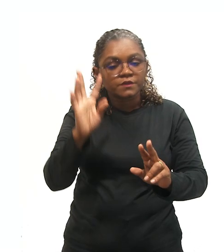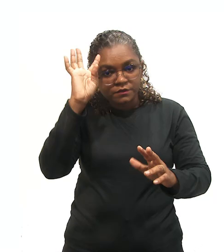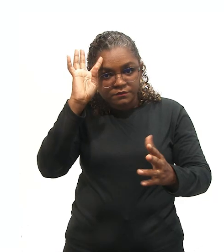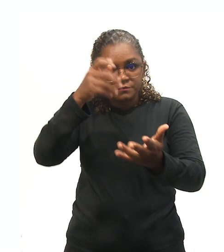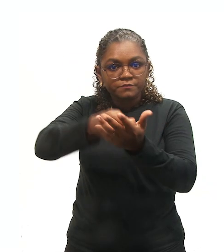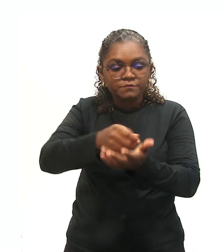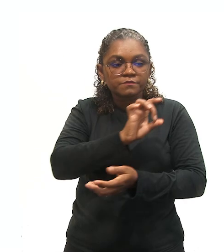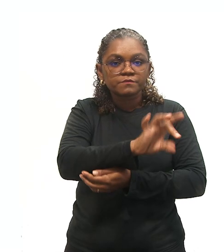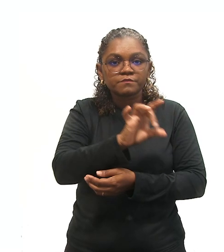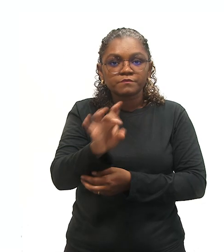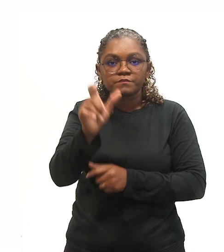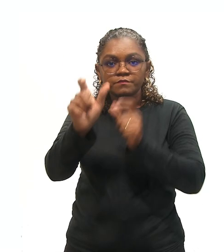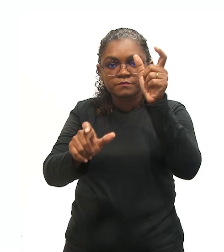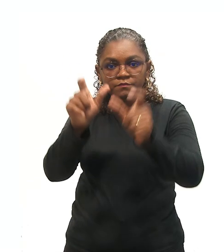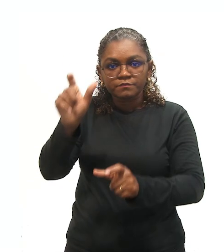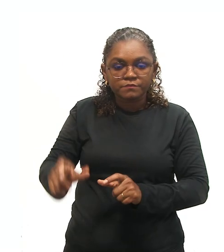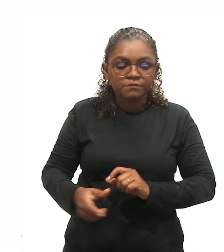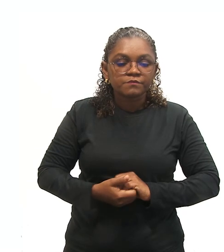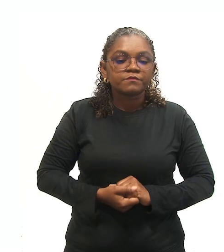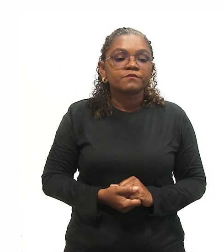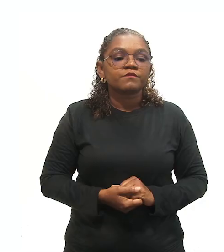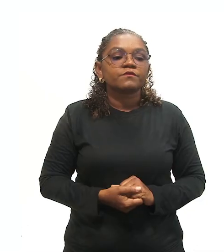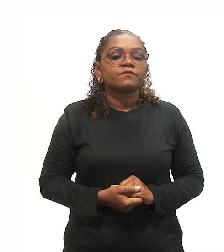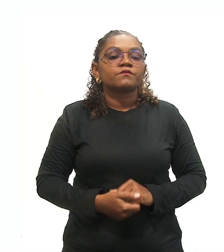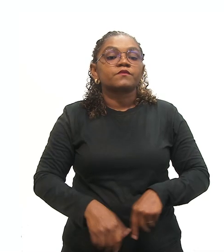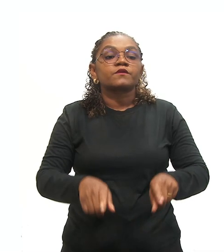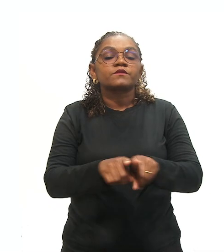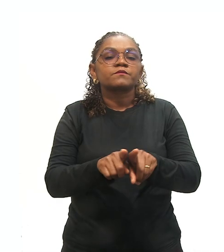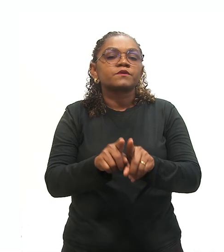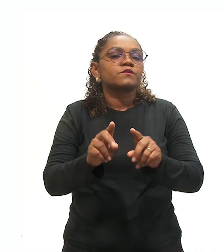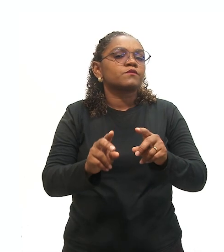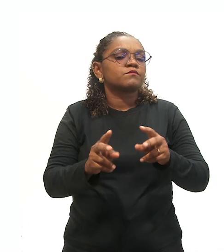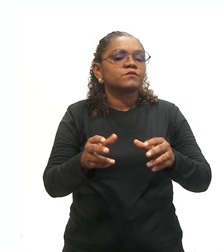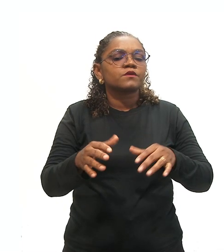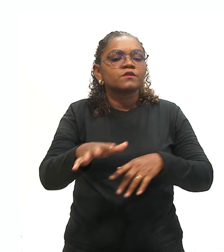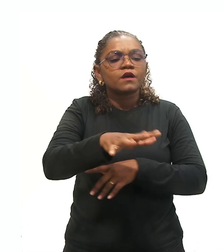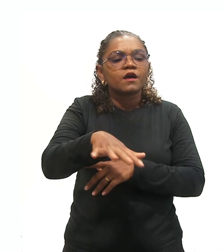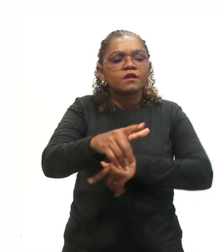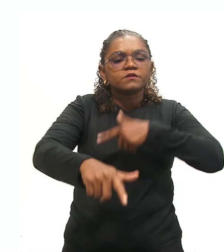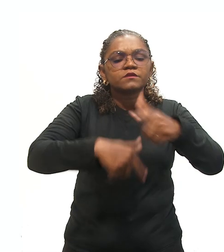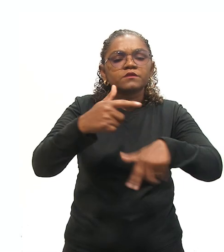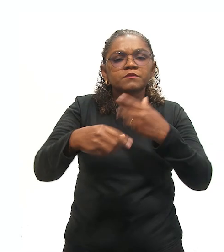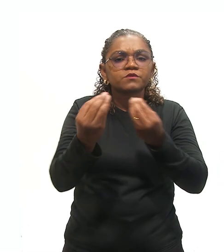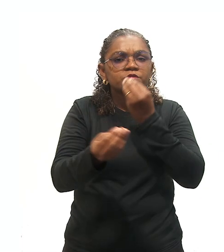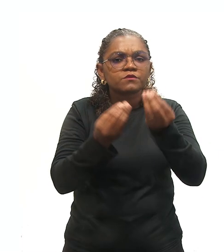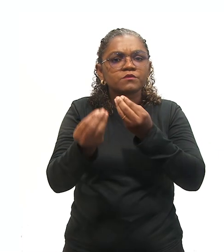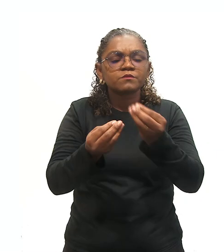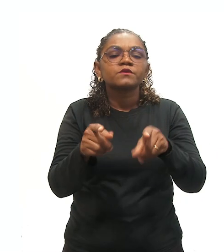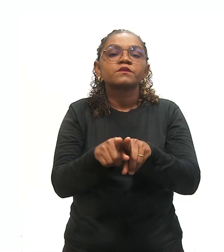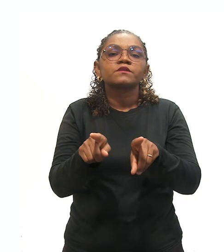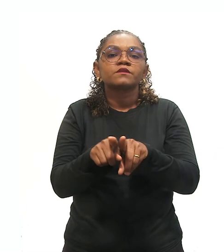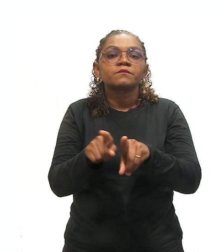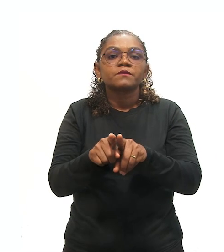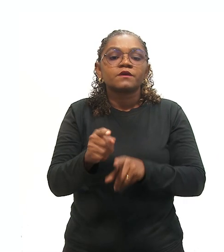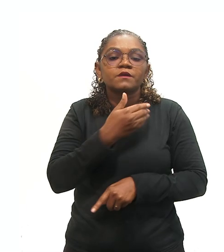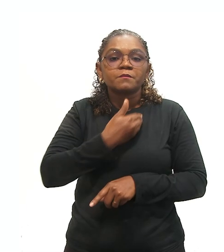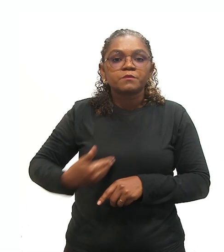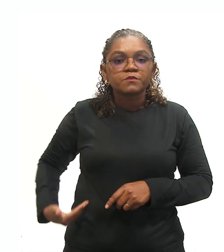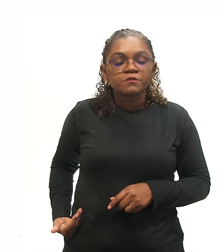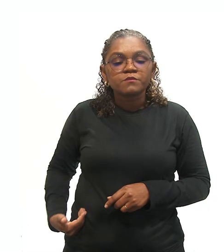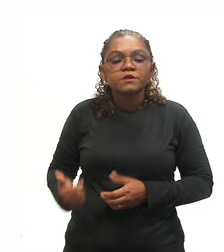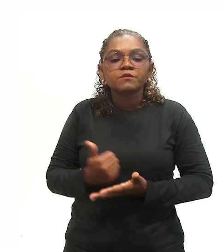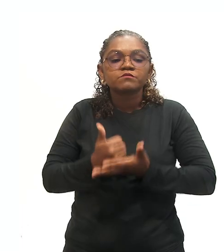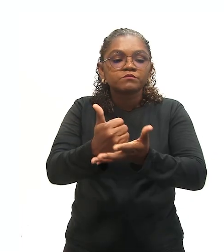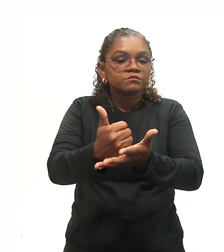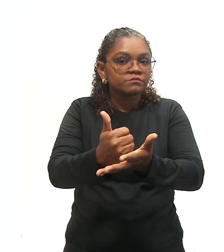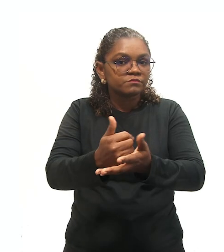e identificar quando a intervenção pública é necessária. No nosso quinto objetivo, vamos relacionar produção, inflação e desemprego